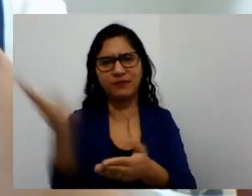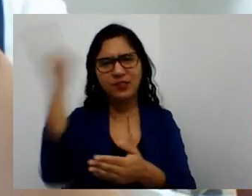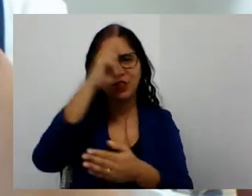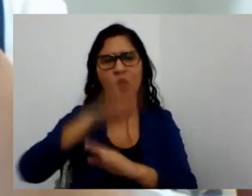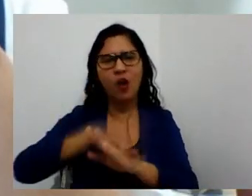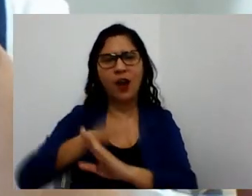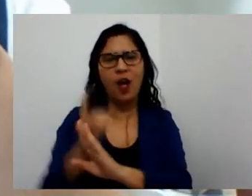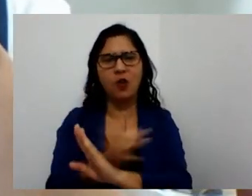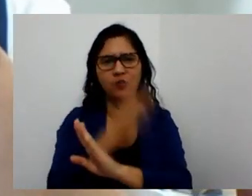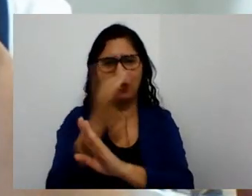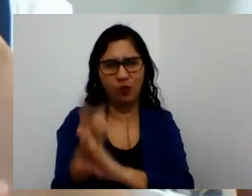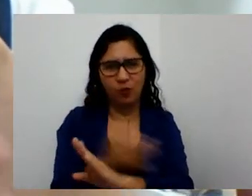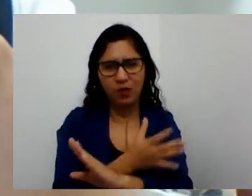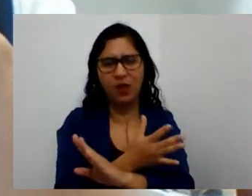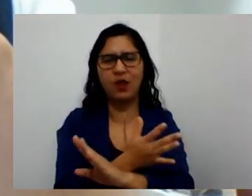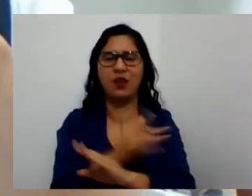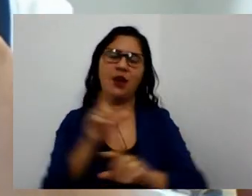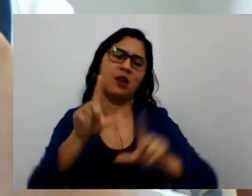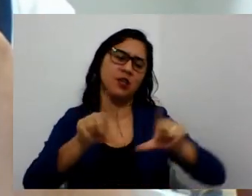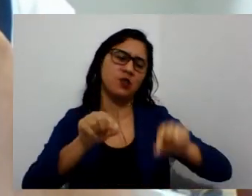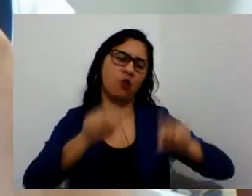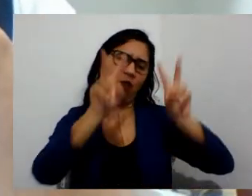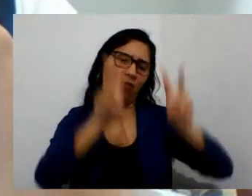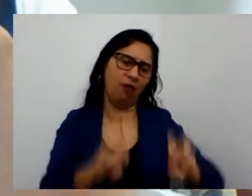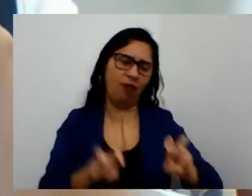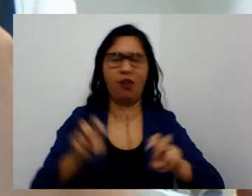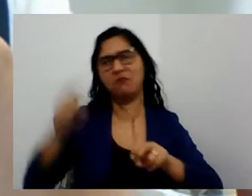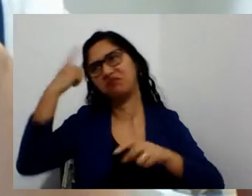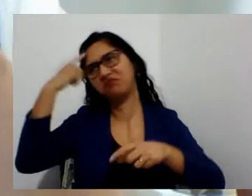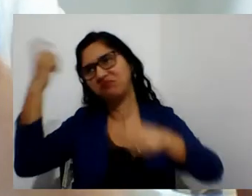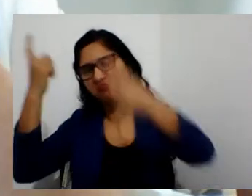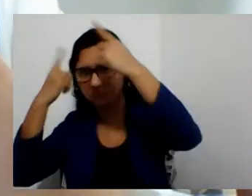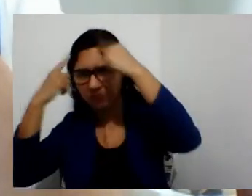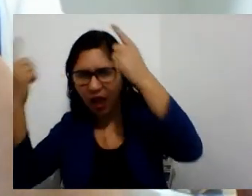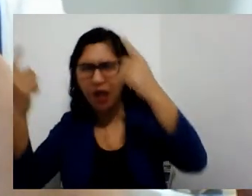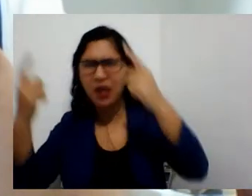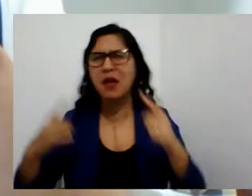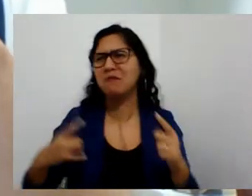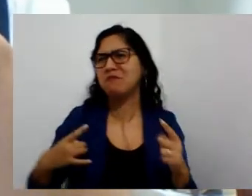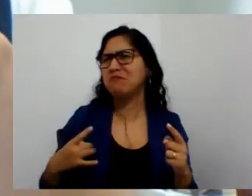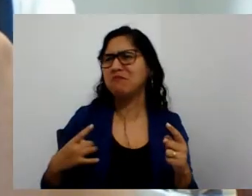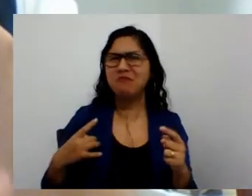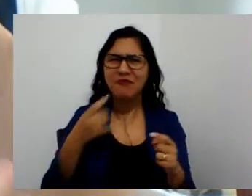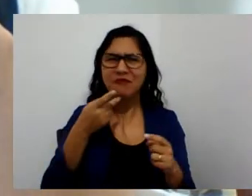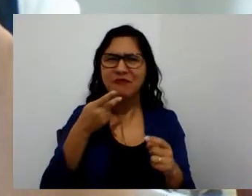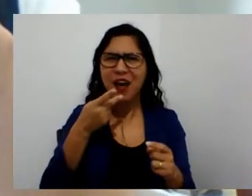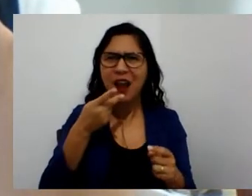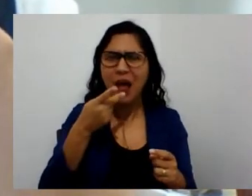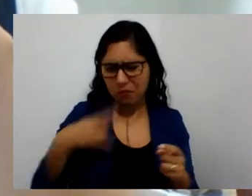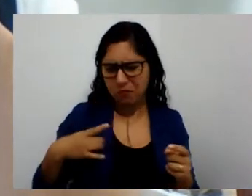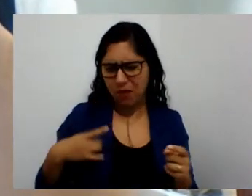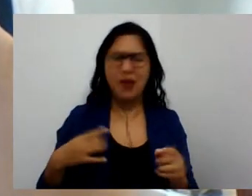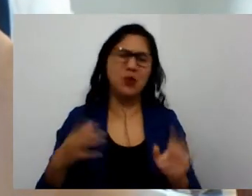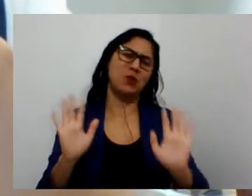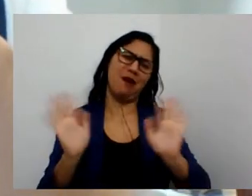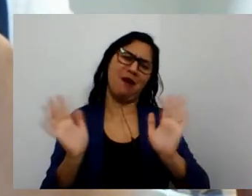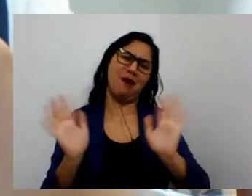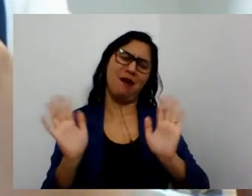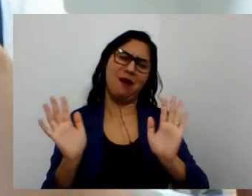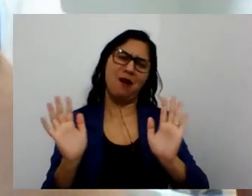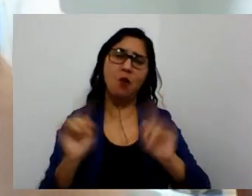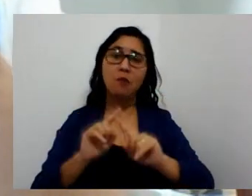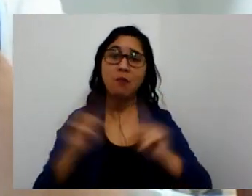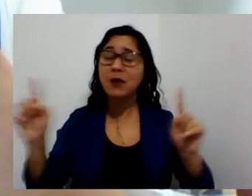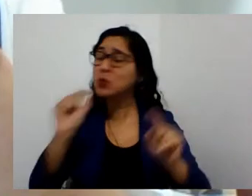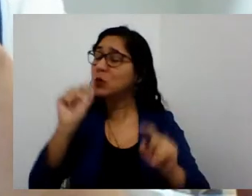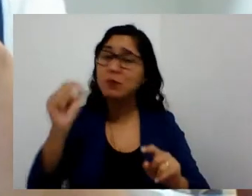autonomia, de escolha de temas, de ideias, sem medo de falar e sem medo, e antes de tudo, com